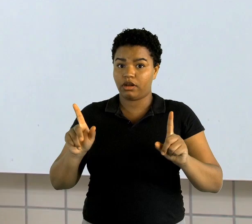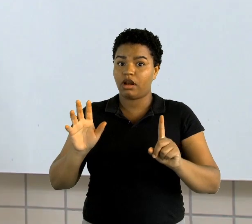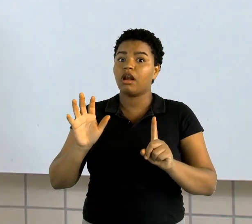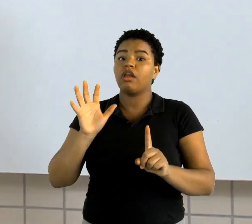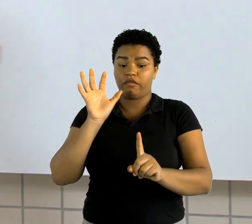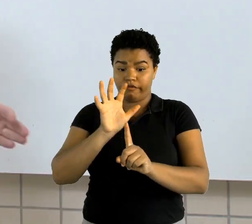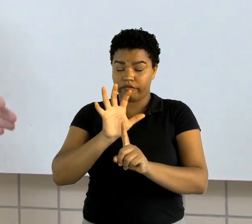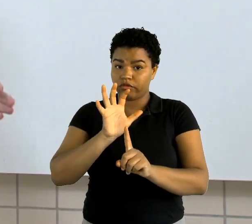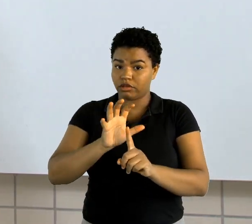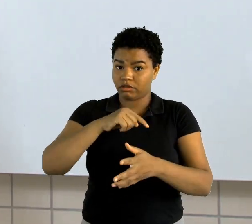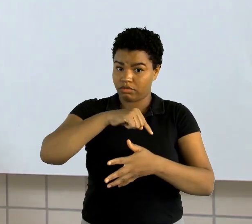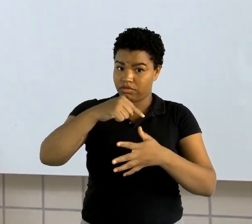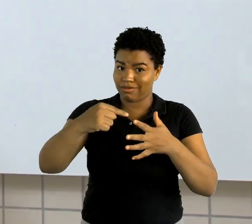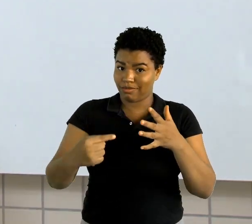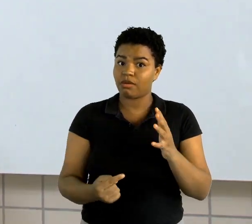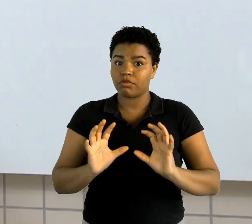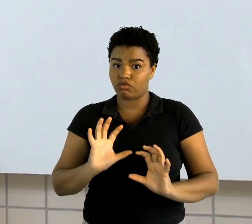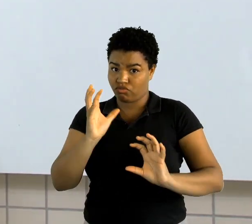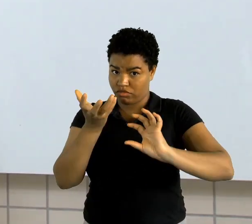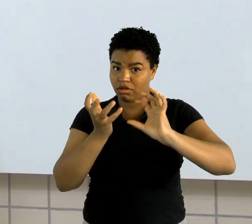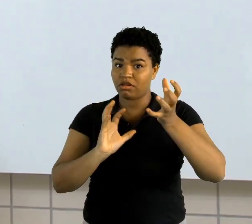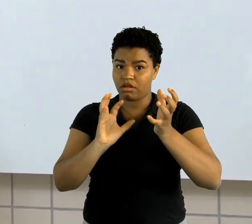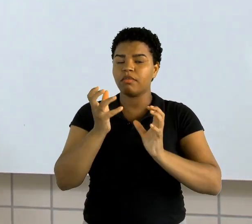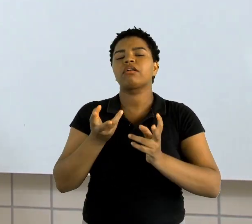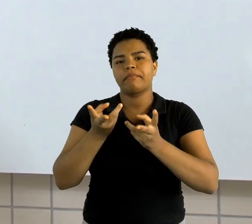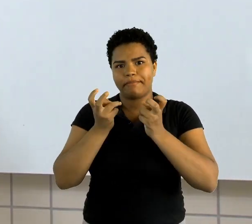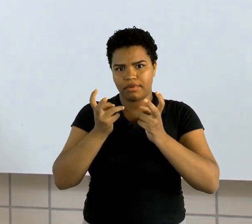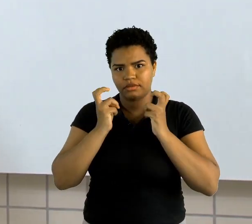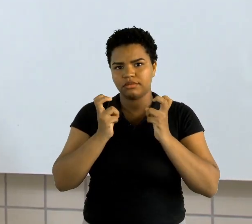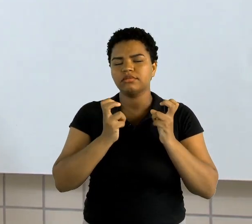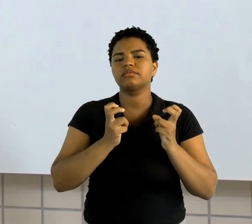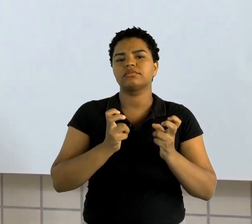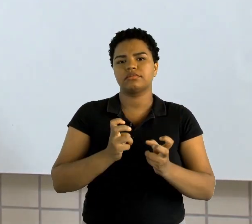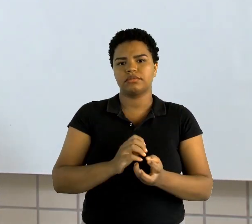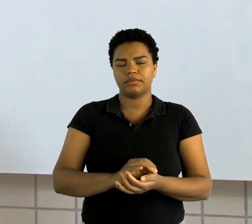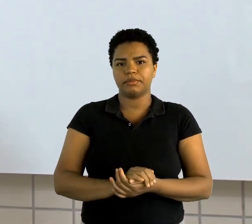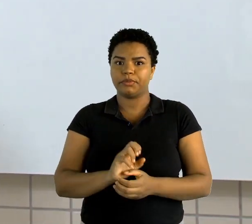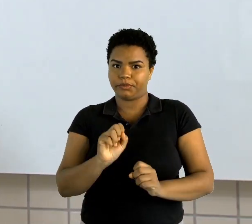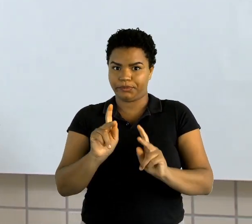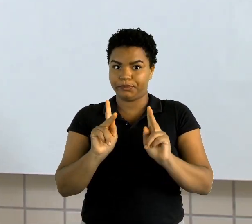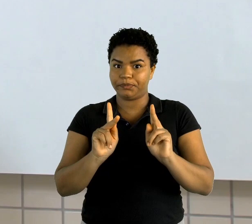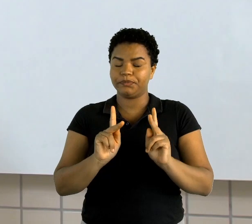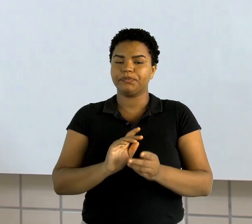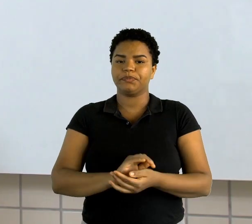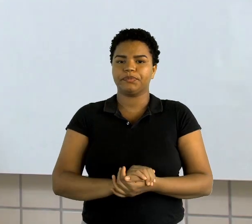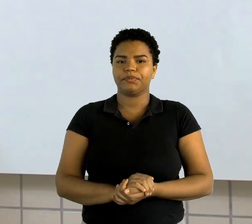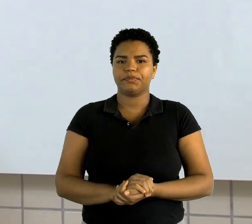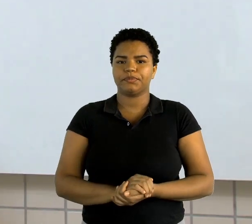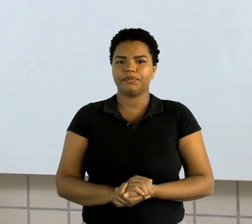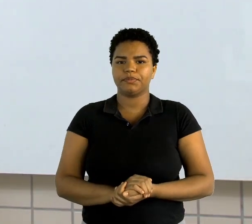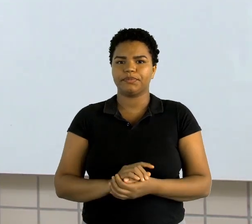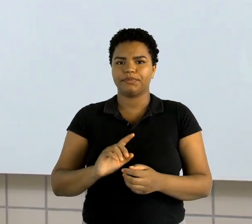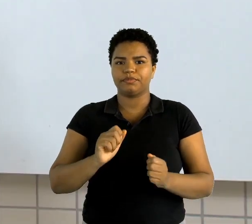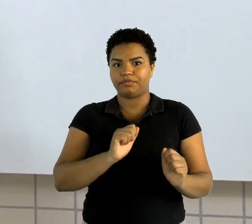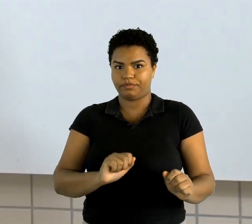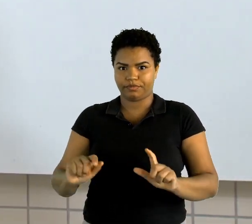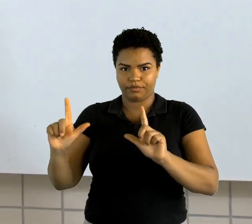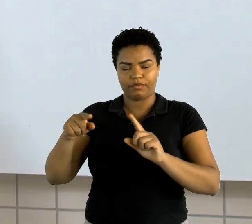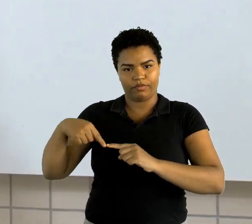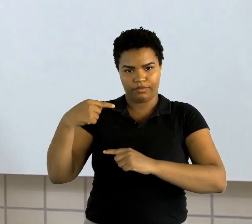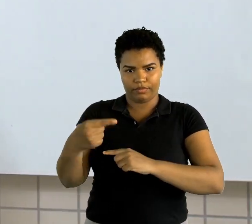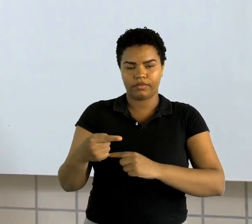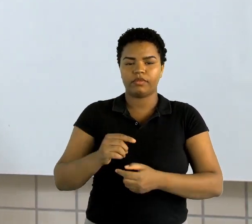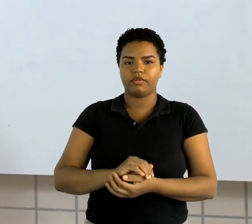os elementos do clima. Os elementos é o que a gente percebe, ok? Vamos para o próximo slide. Nós